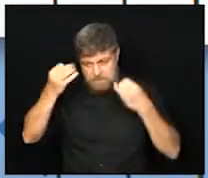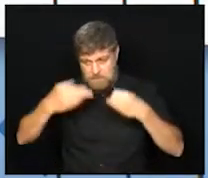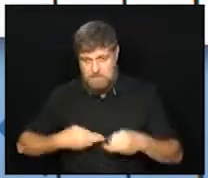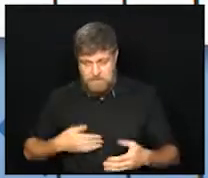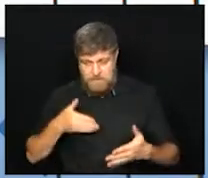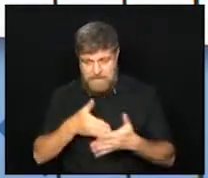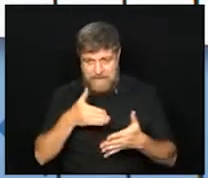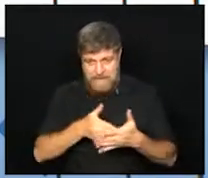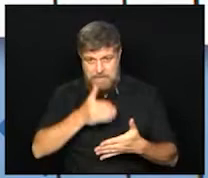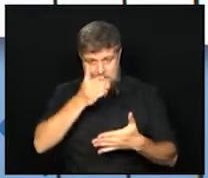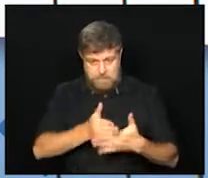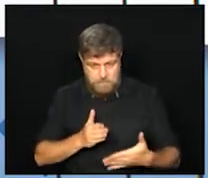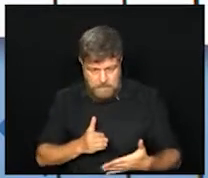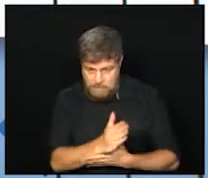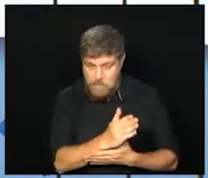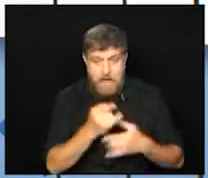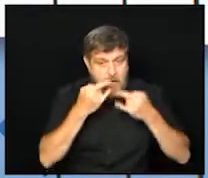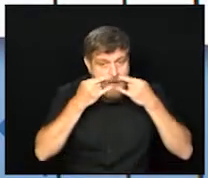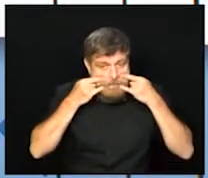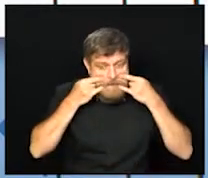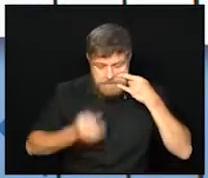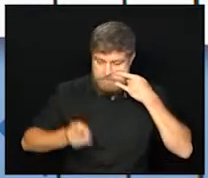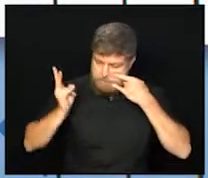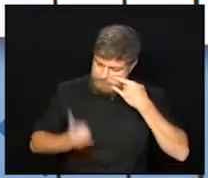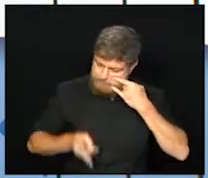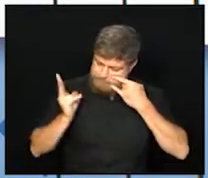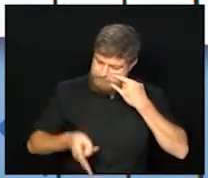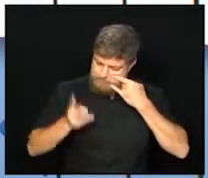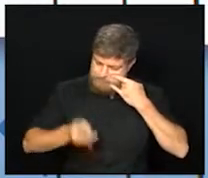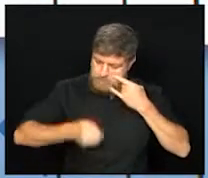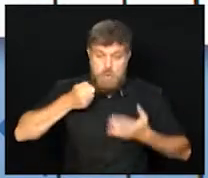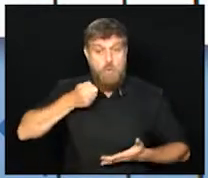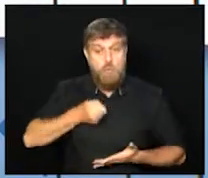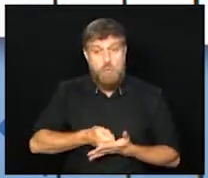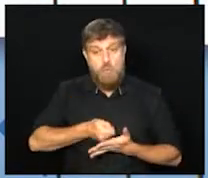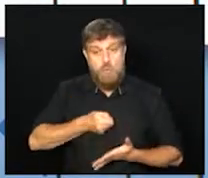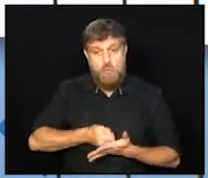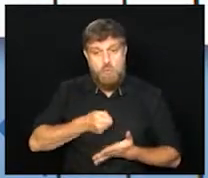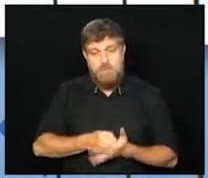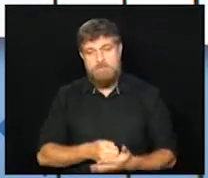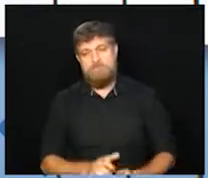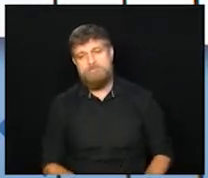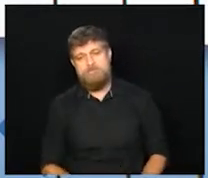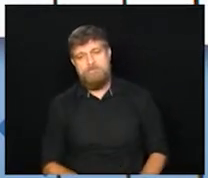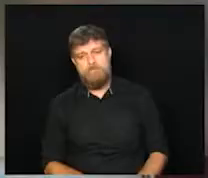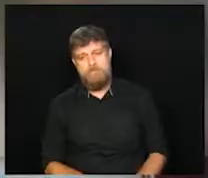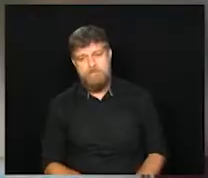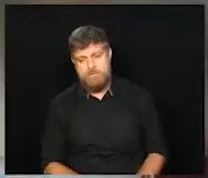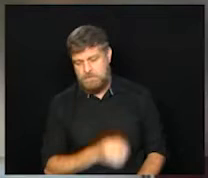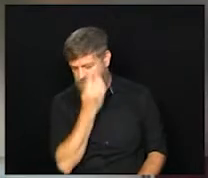restrições, o uso da máscara continua sendo obrigatório.